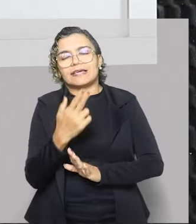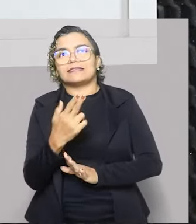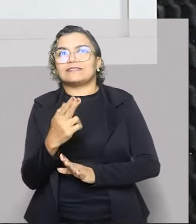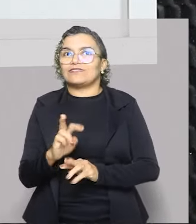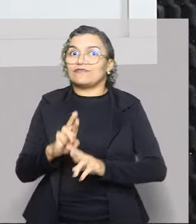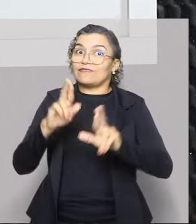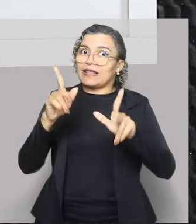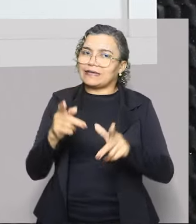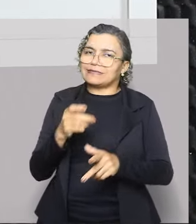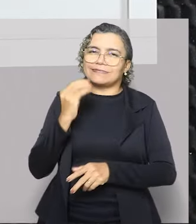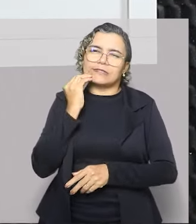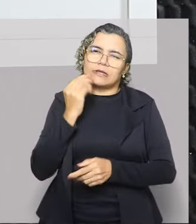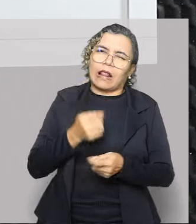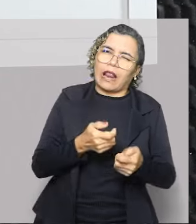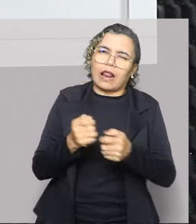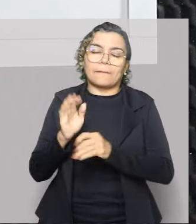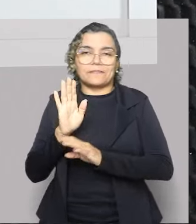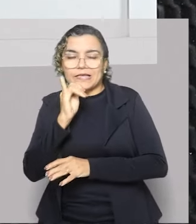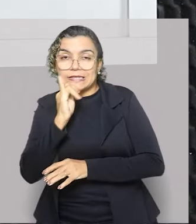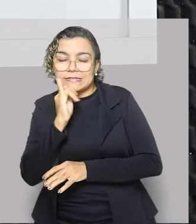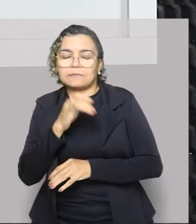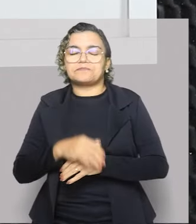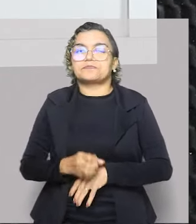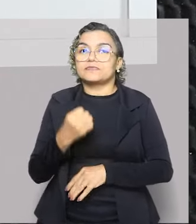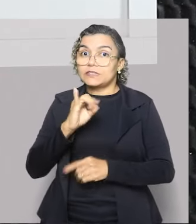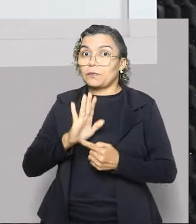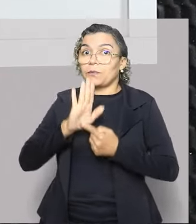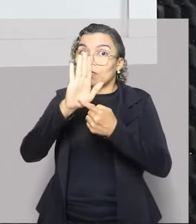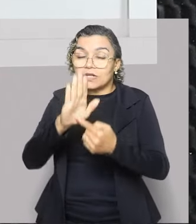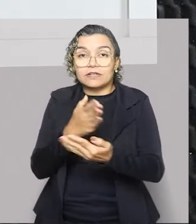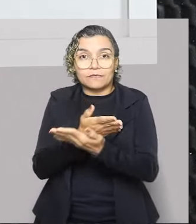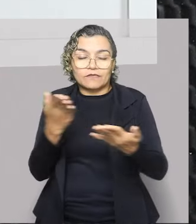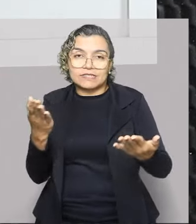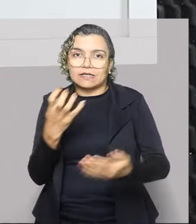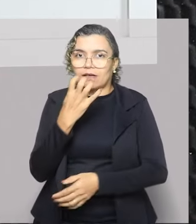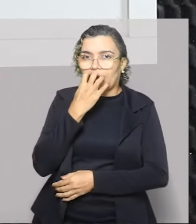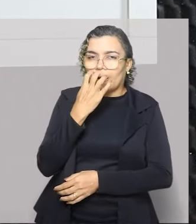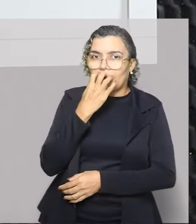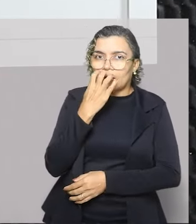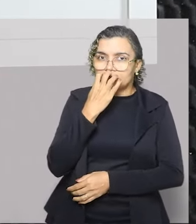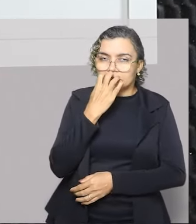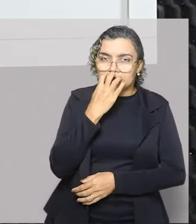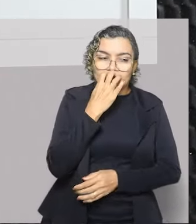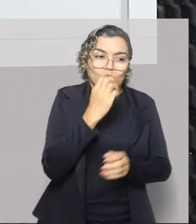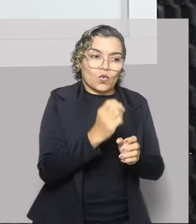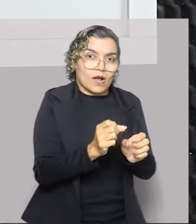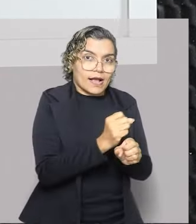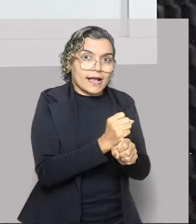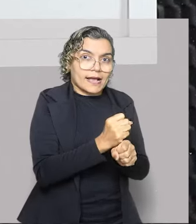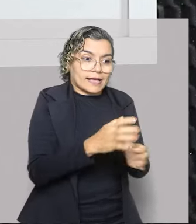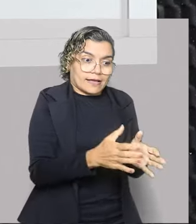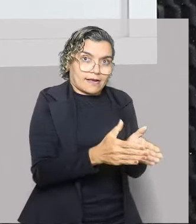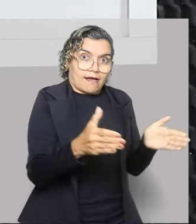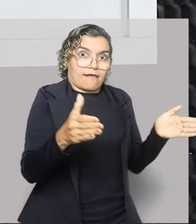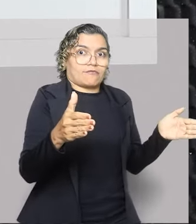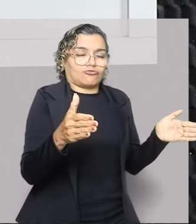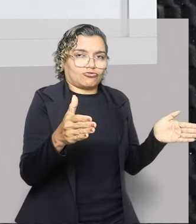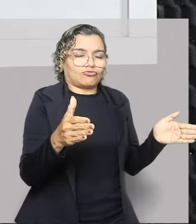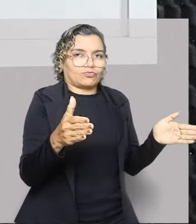por exemplo né Se eu trouxesse para vocês um cachorro de porte muito grande e outro de